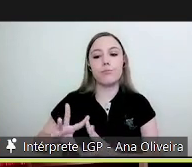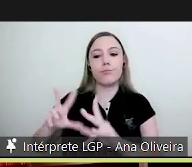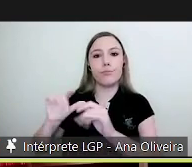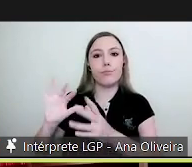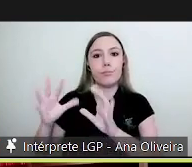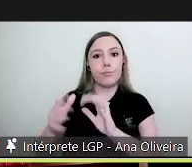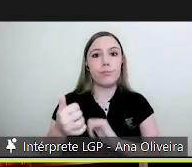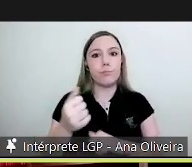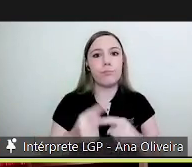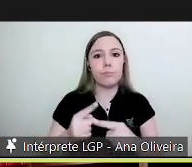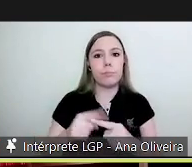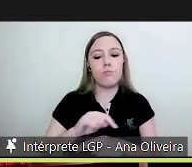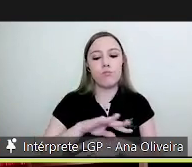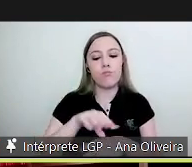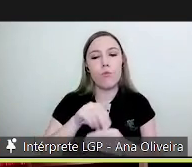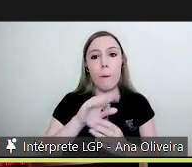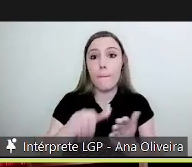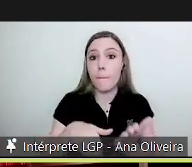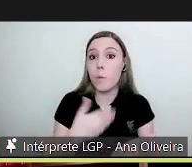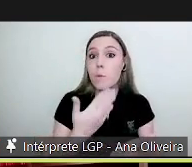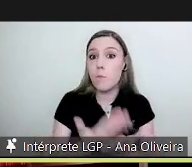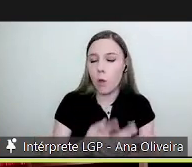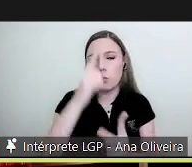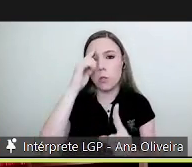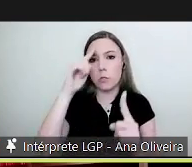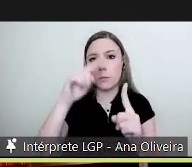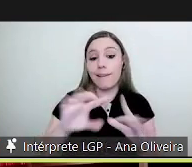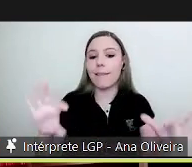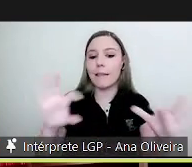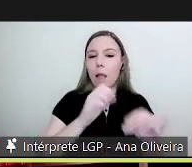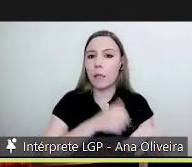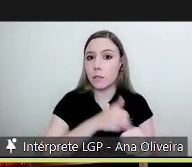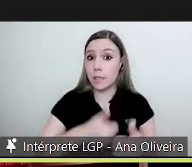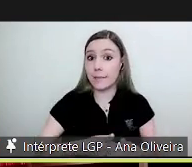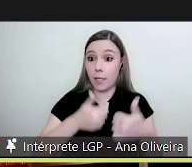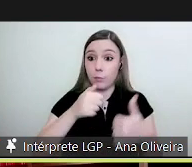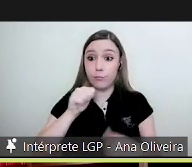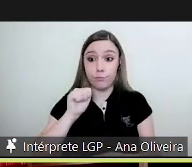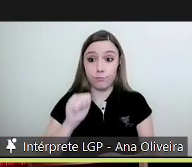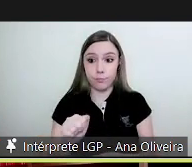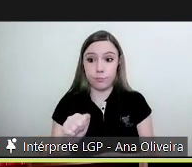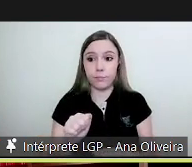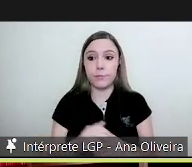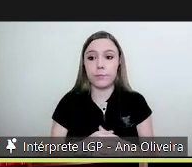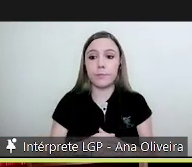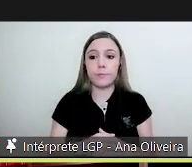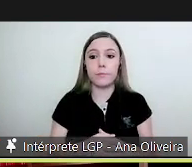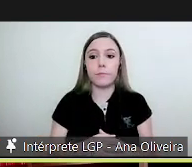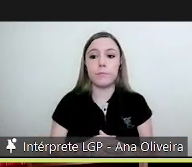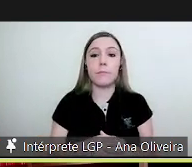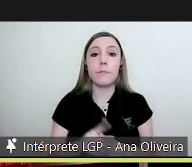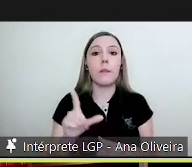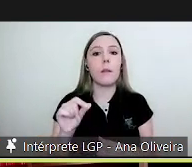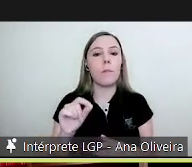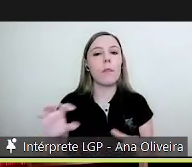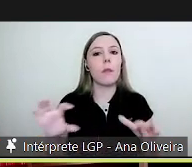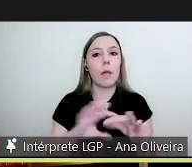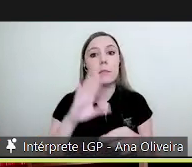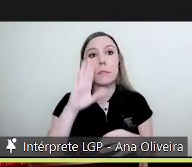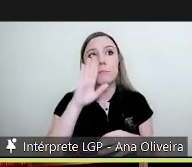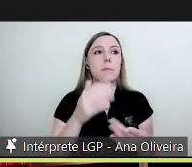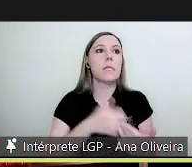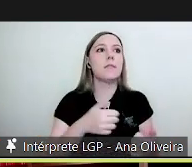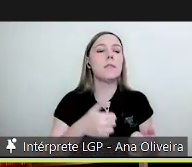incluem propostas, propósitos para as cidades, e tanto mais quanto as cidades são o